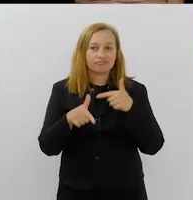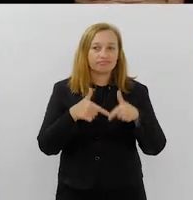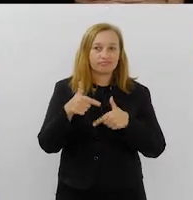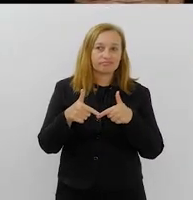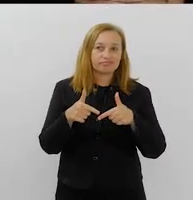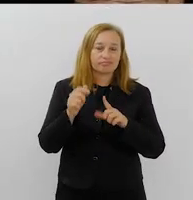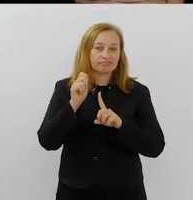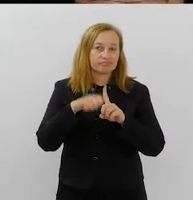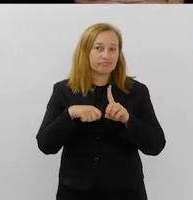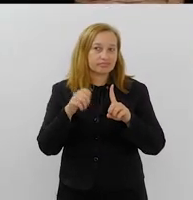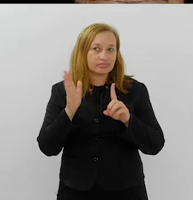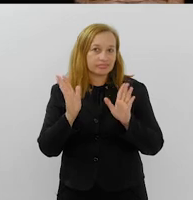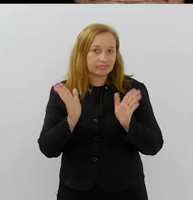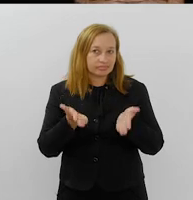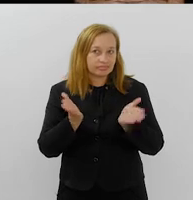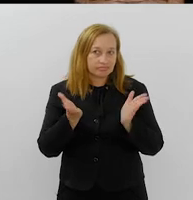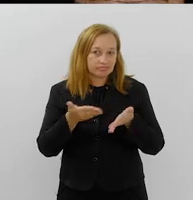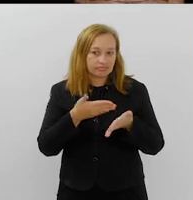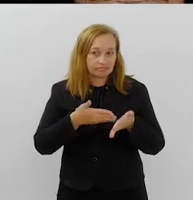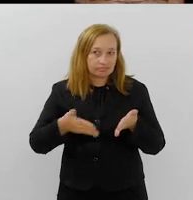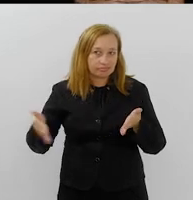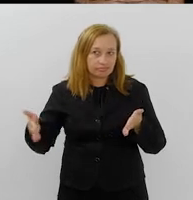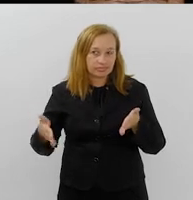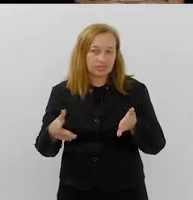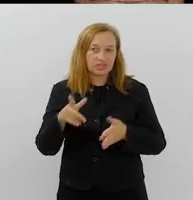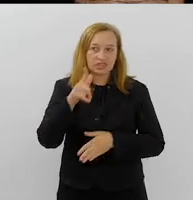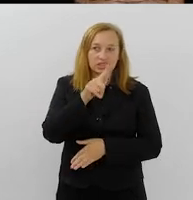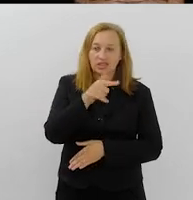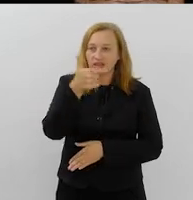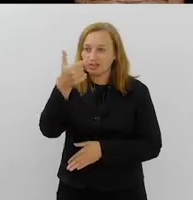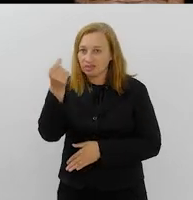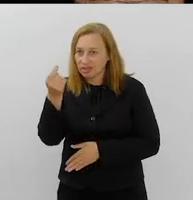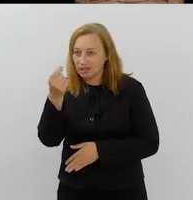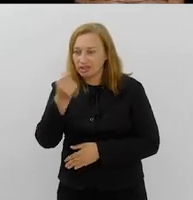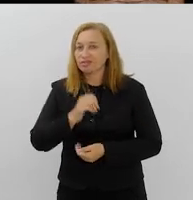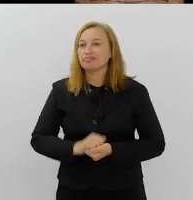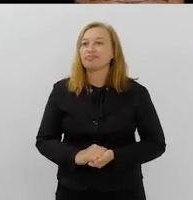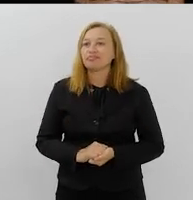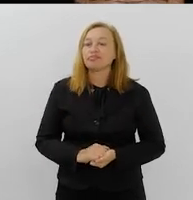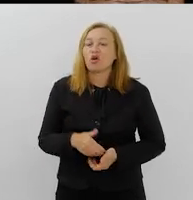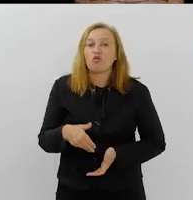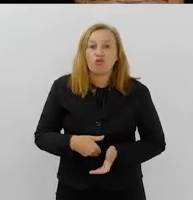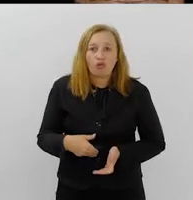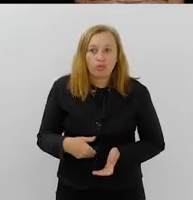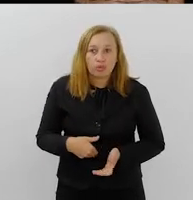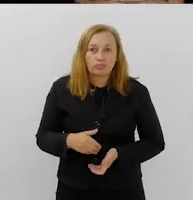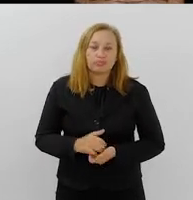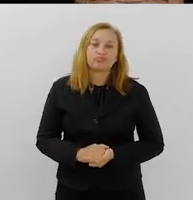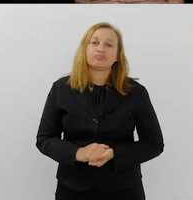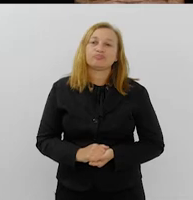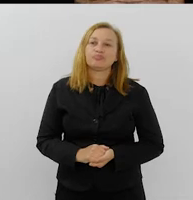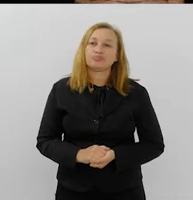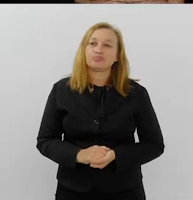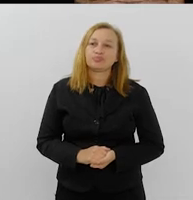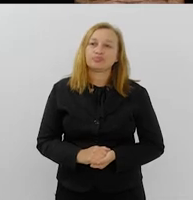vamos trabalhar durante um mês agora, que se chama G20, que se chama Fome,